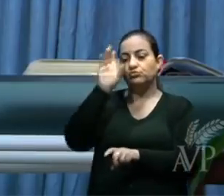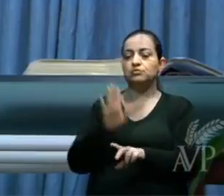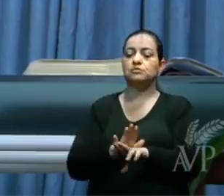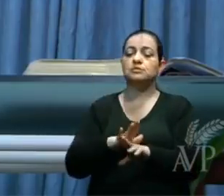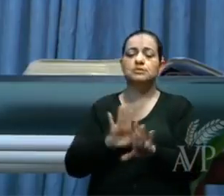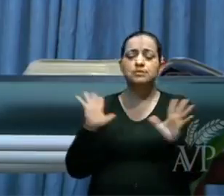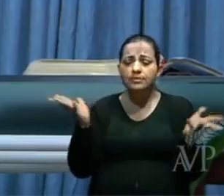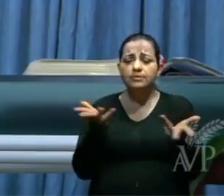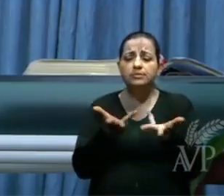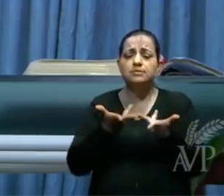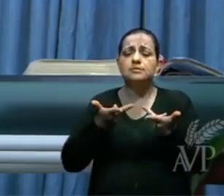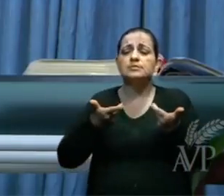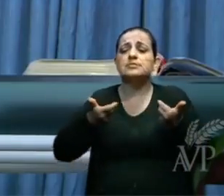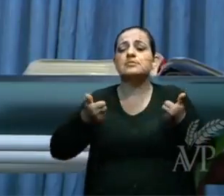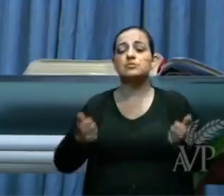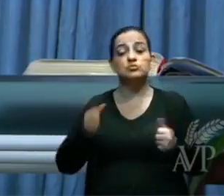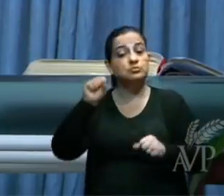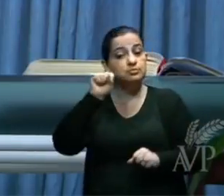maravilhoso